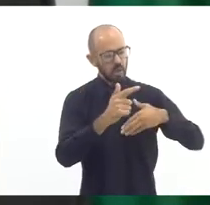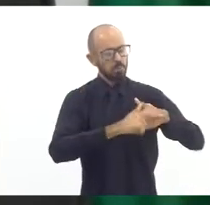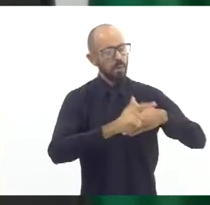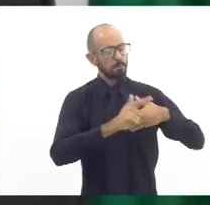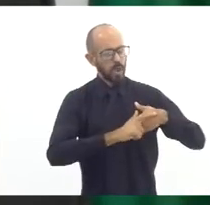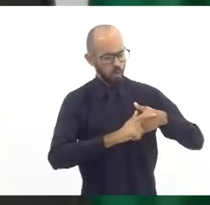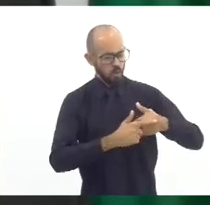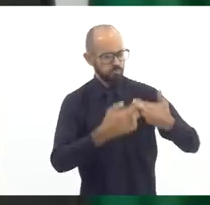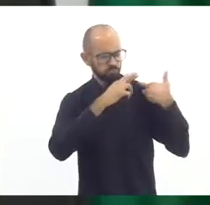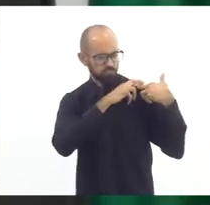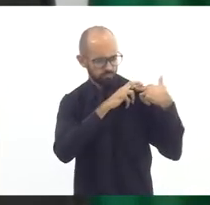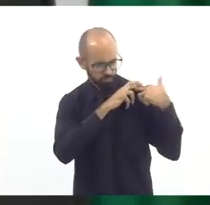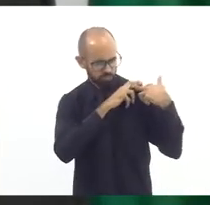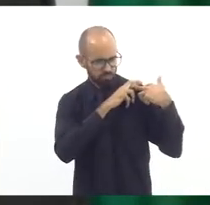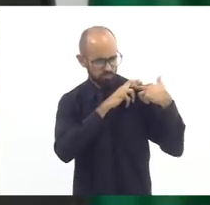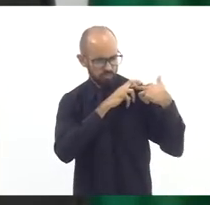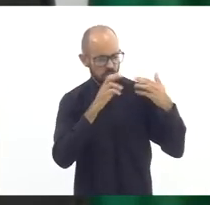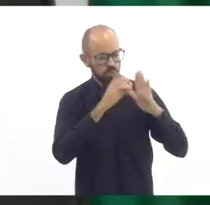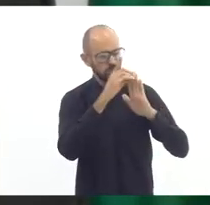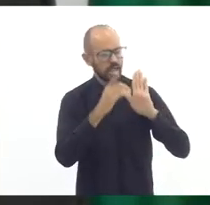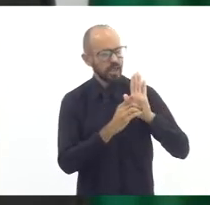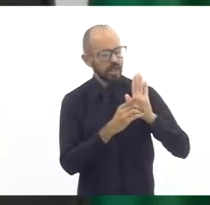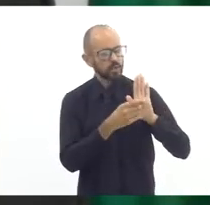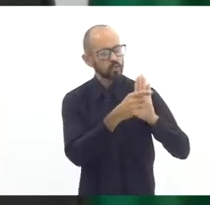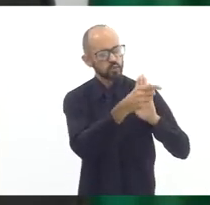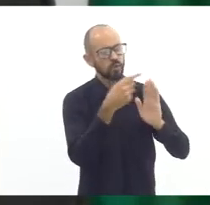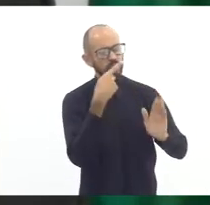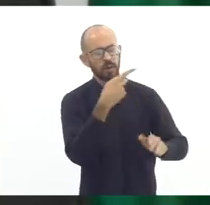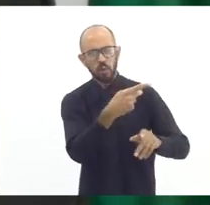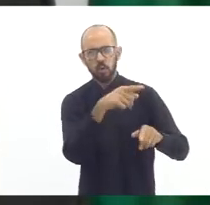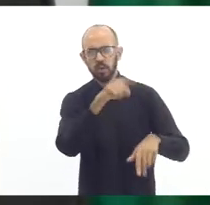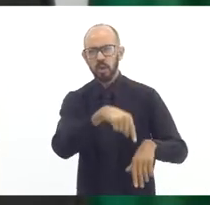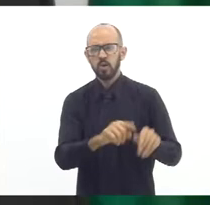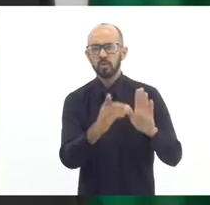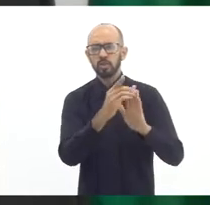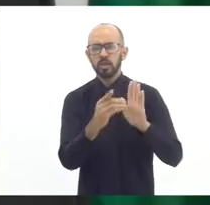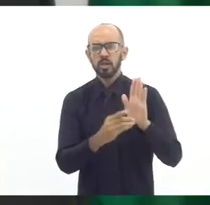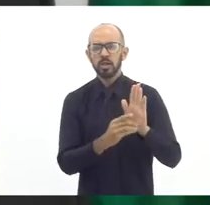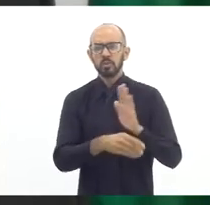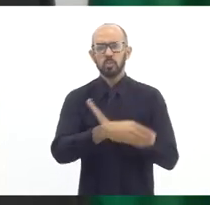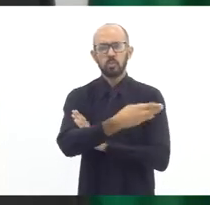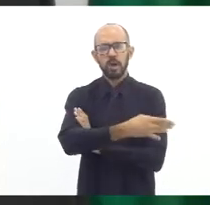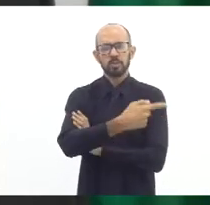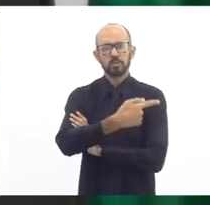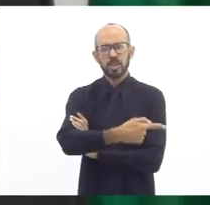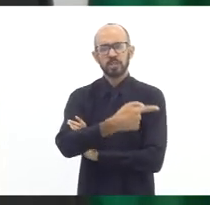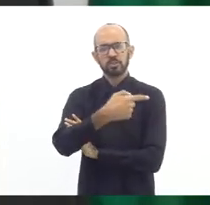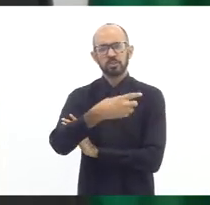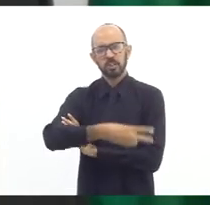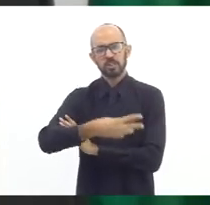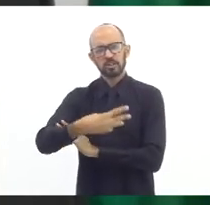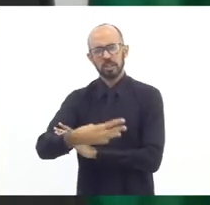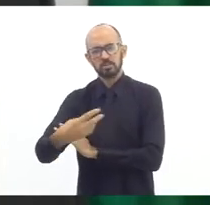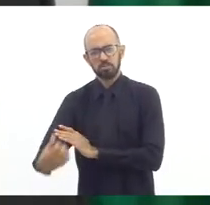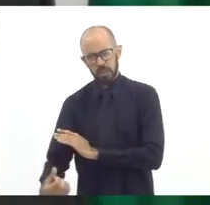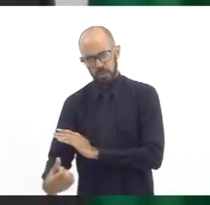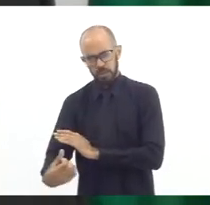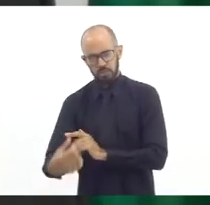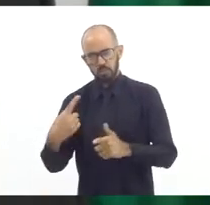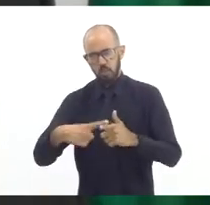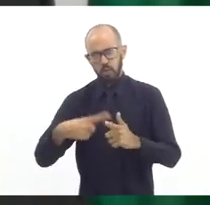e a força do decreto citado pelo senhor, que é o decreto 47336. Porque, no